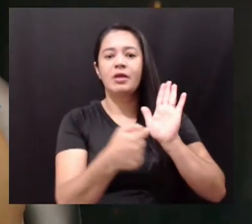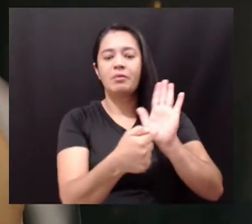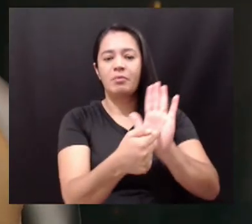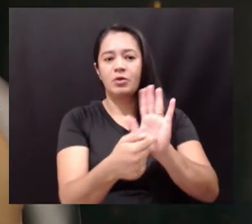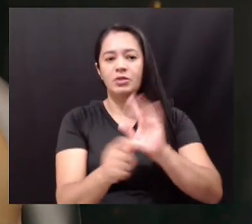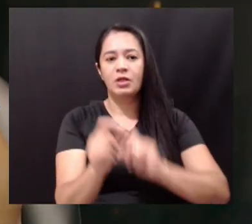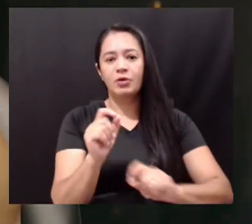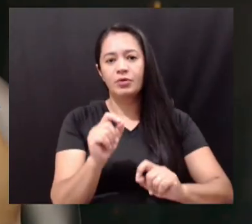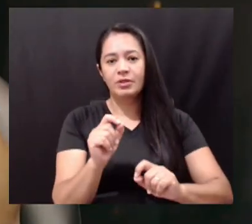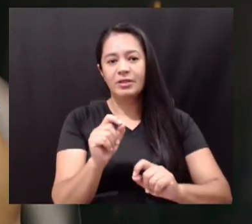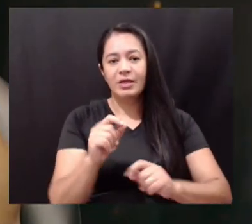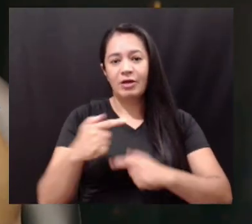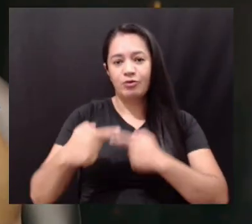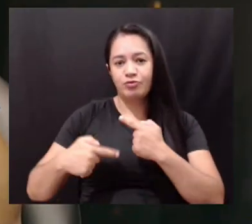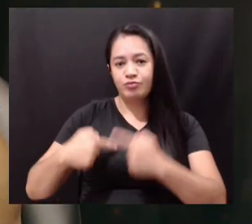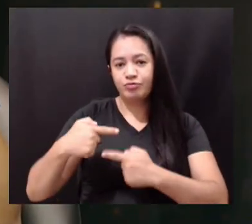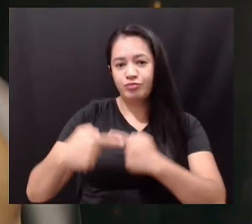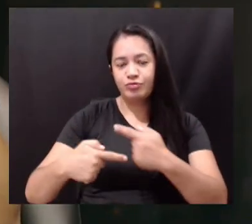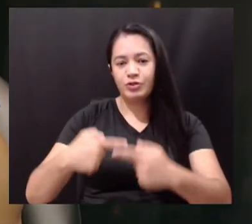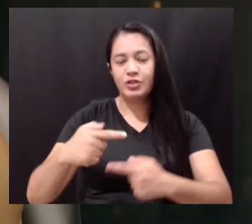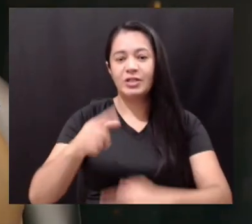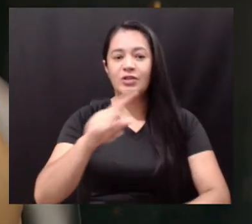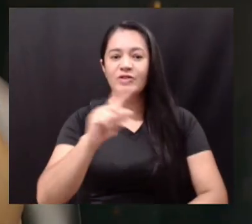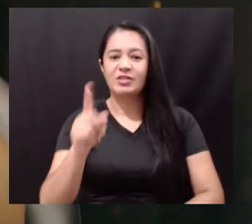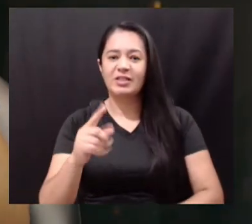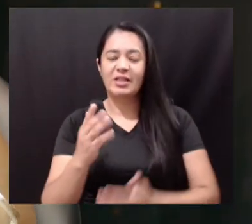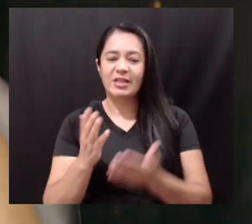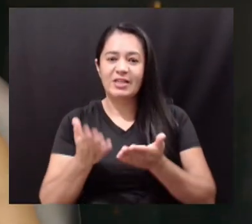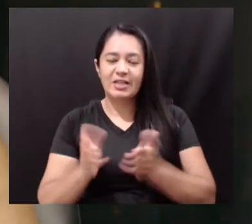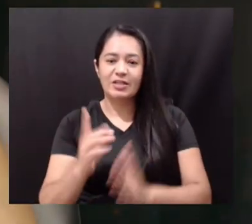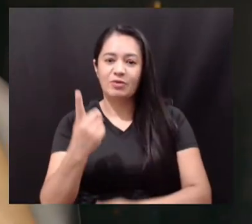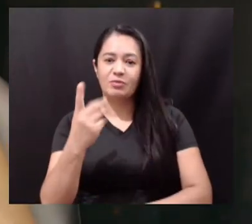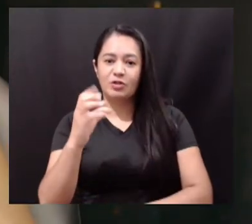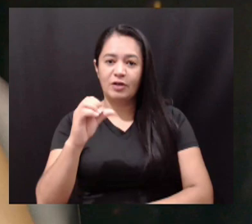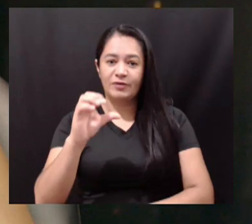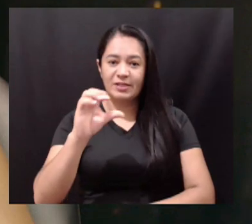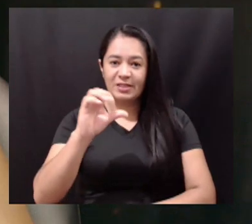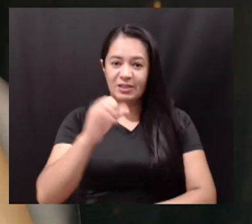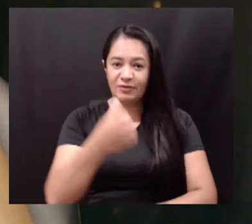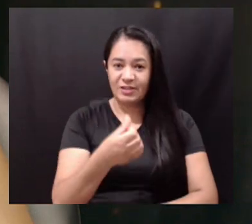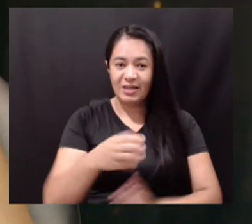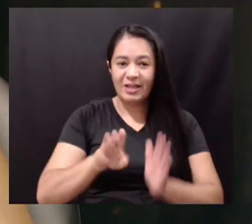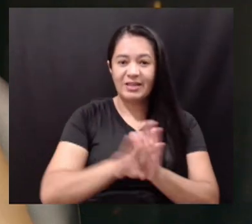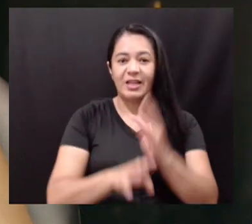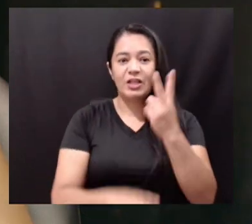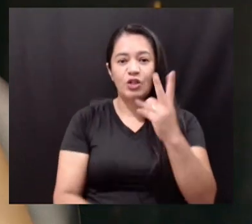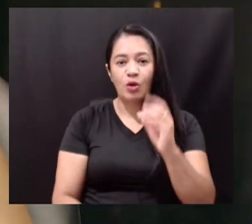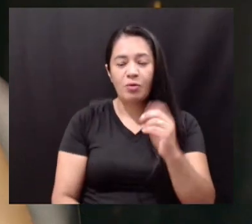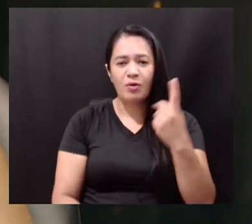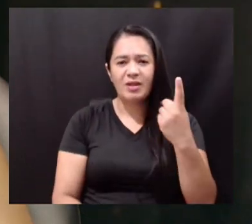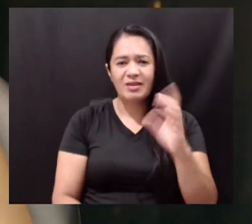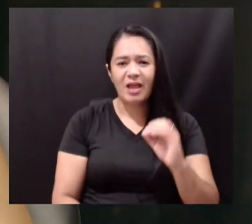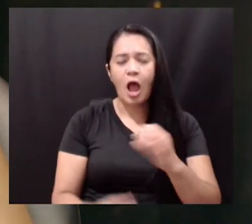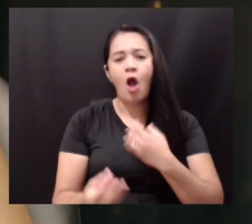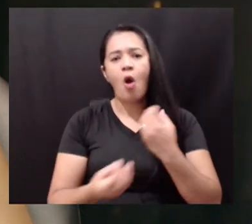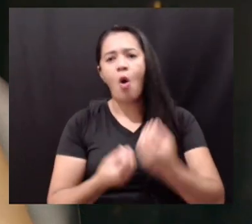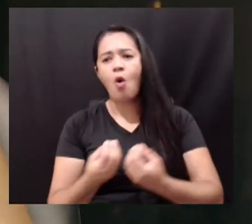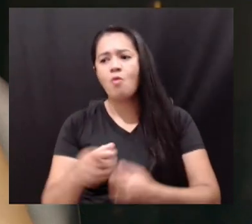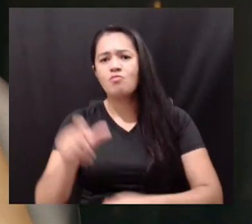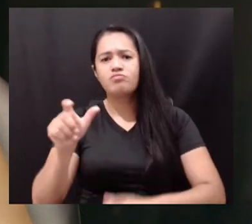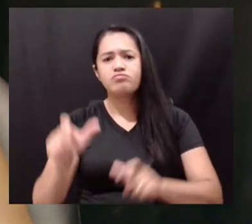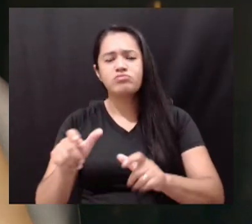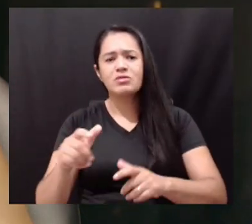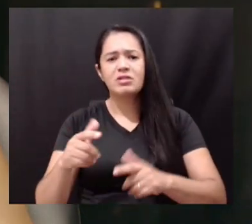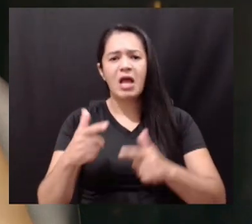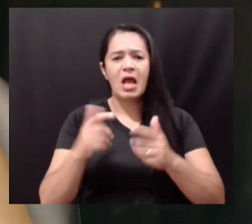de 1996 a 2010, estão no mercado de trabalho. Será que estão bem adaptados? São problemas ou